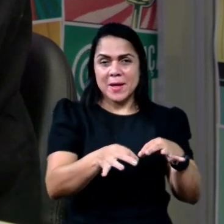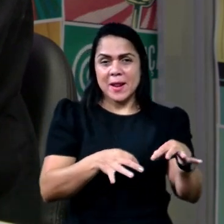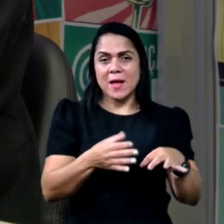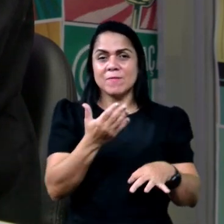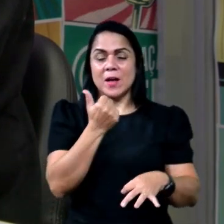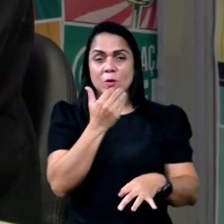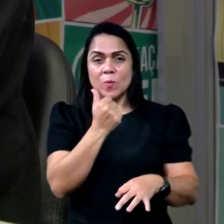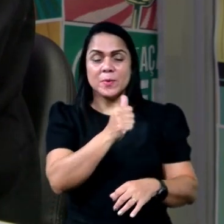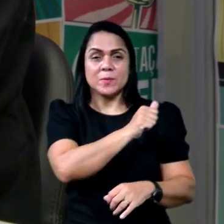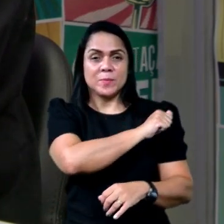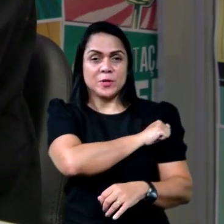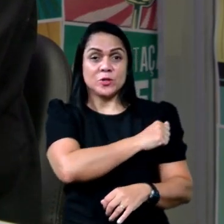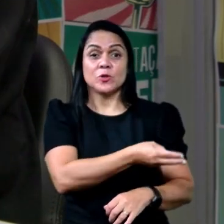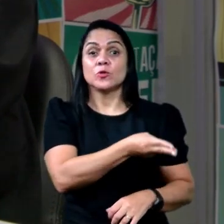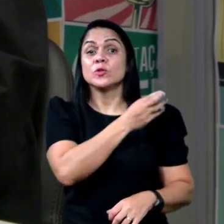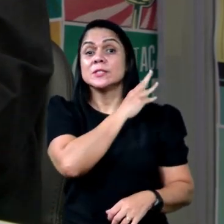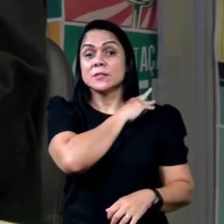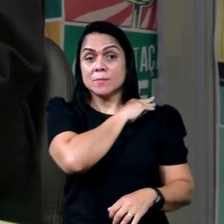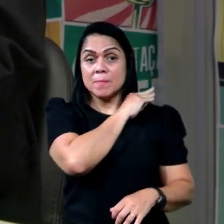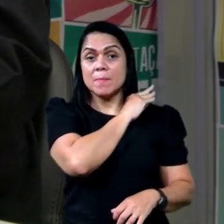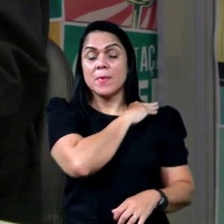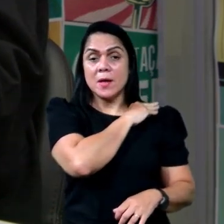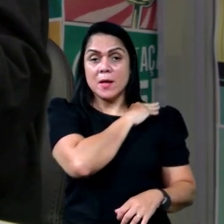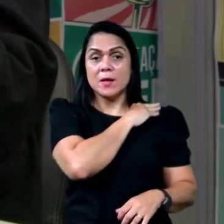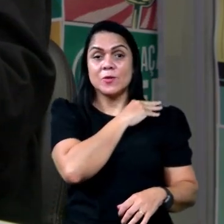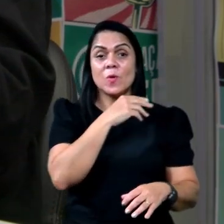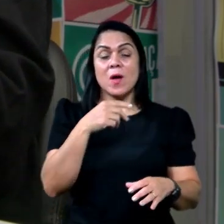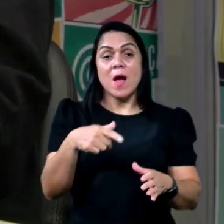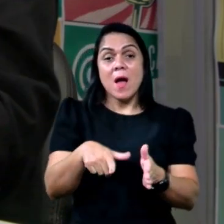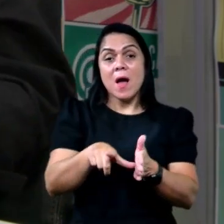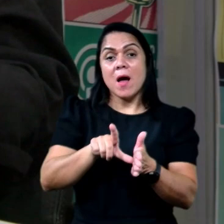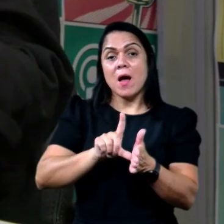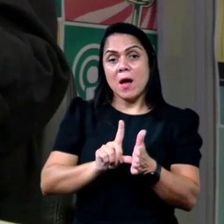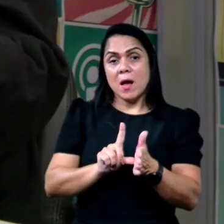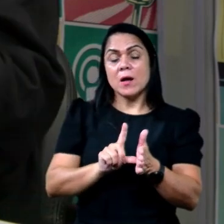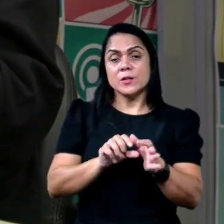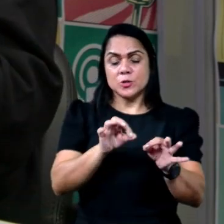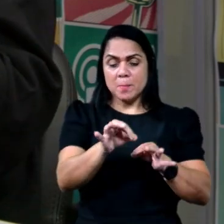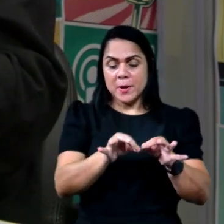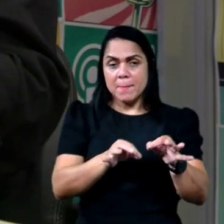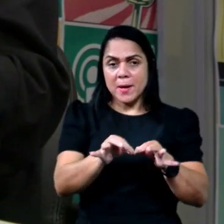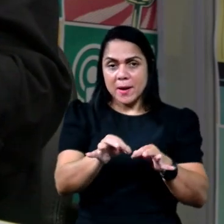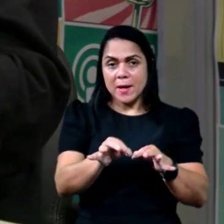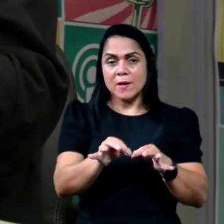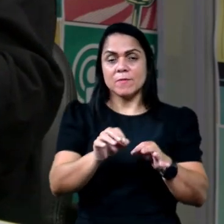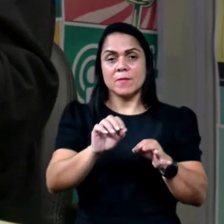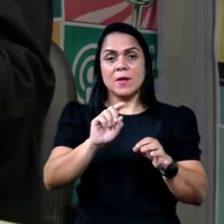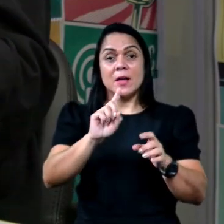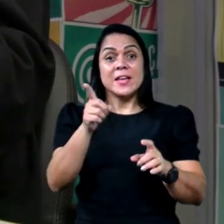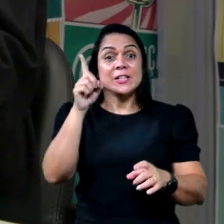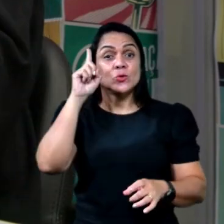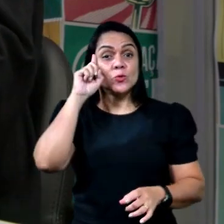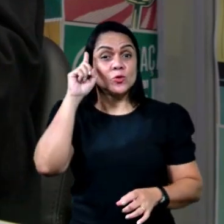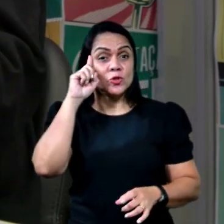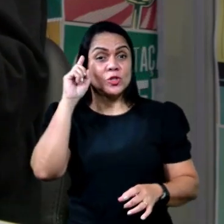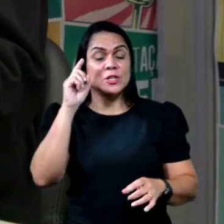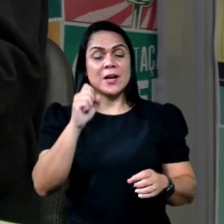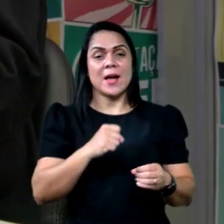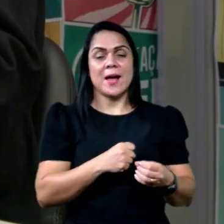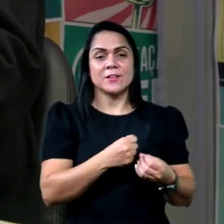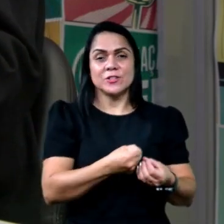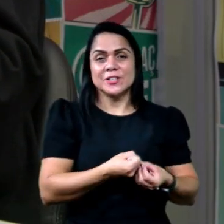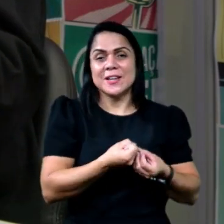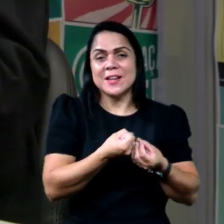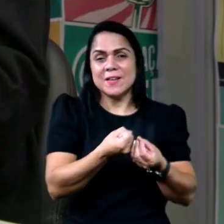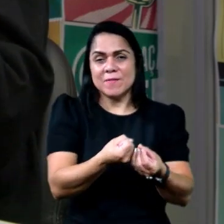do ensino médio, na véspera, tinha o pré-preparo, no dia a gente executava, eles levavam as vasilhas,